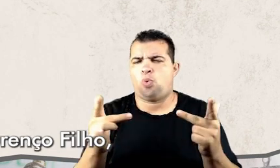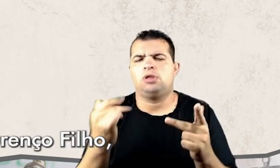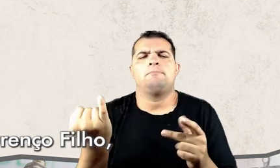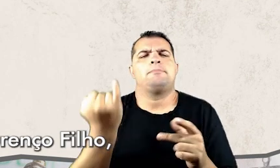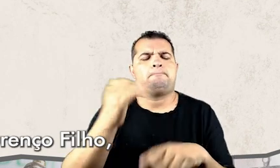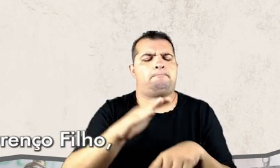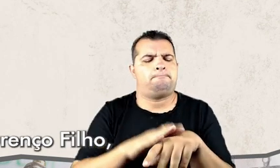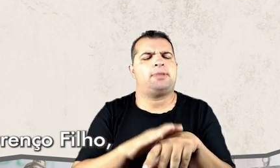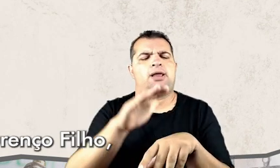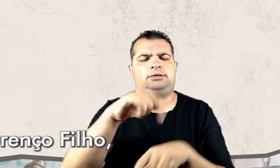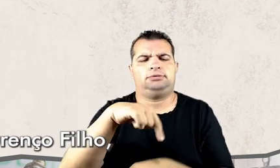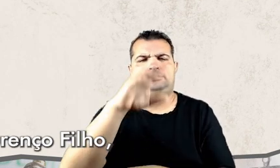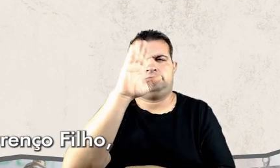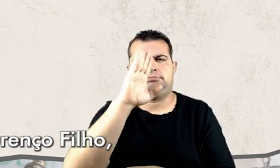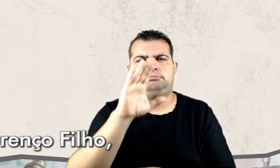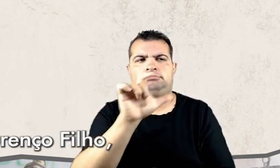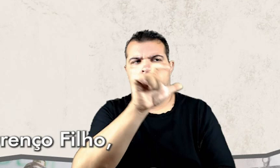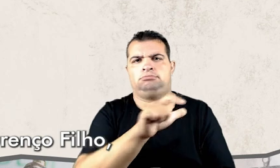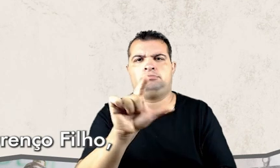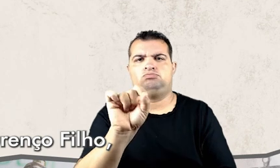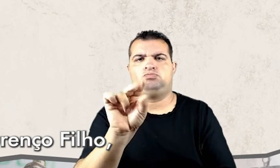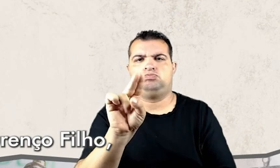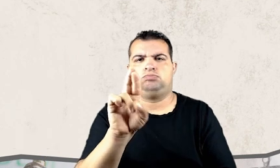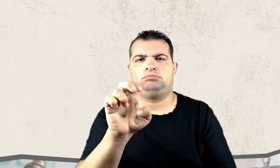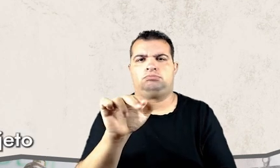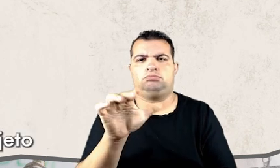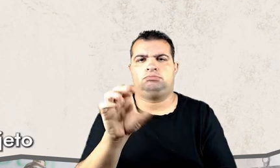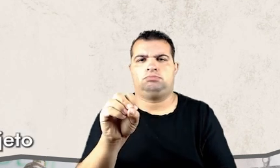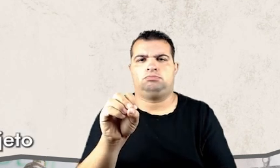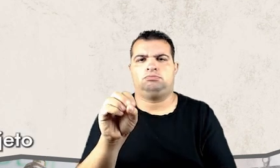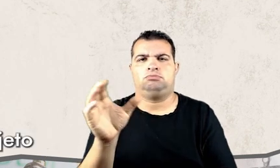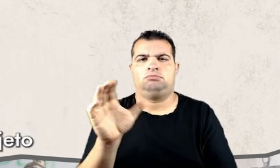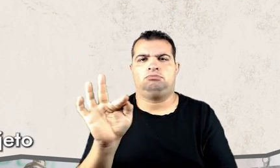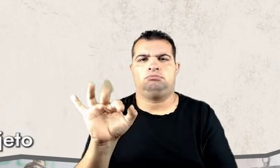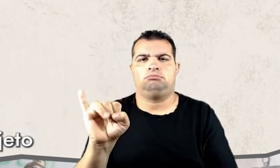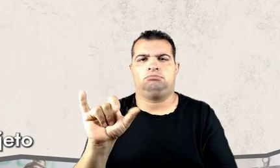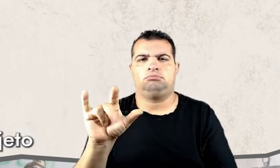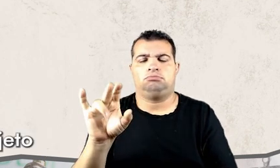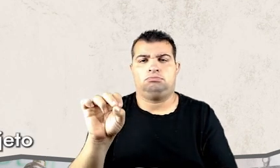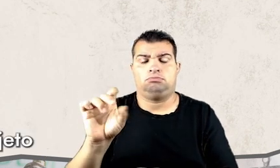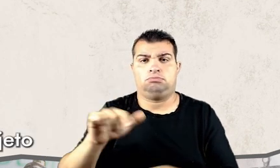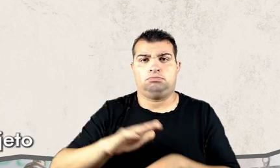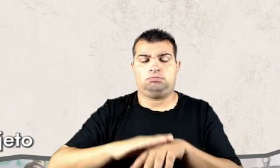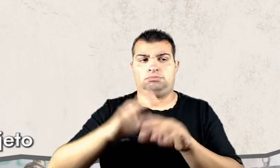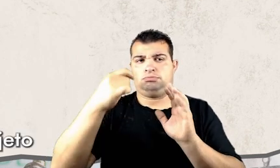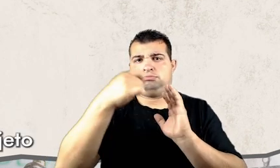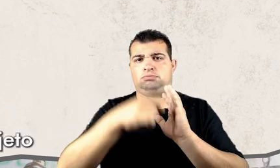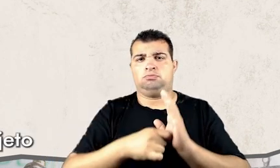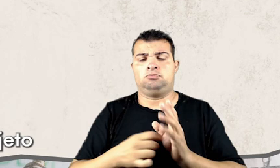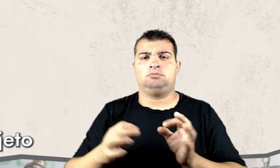dos marcos disso é quando Lourenço Filho, que, aliás, é o autor